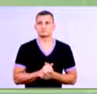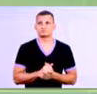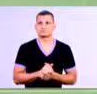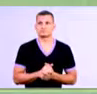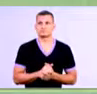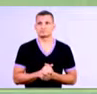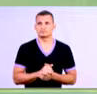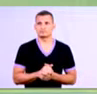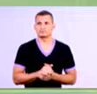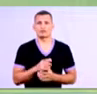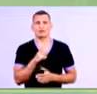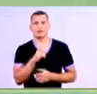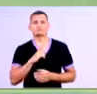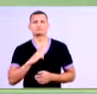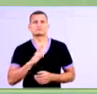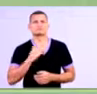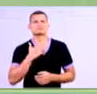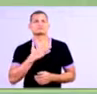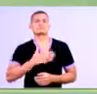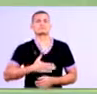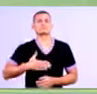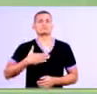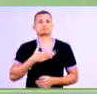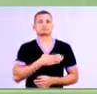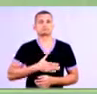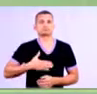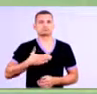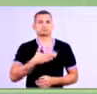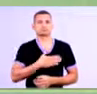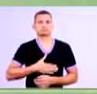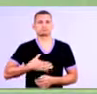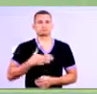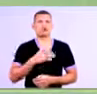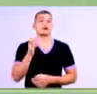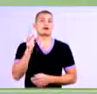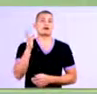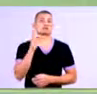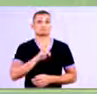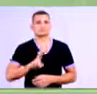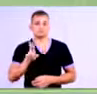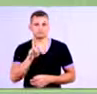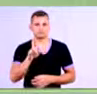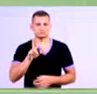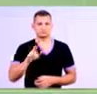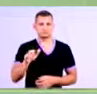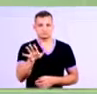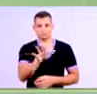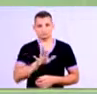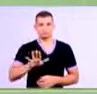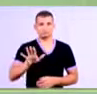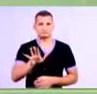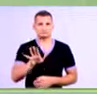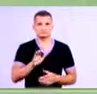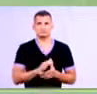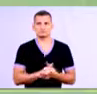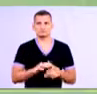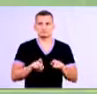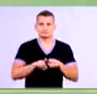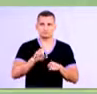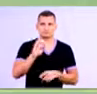ela traz satisfação para quem utiliza a interface. Questões de